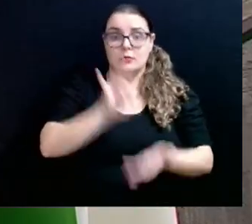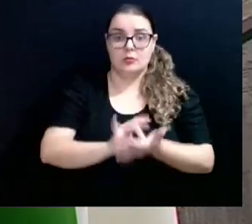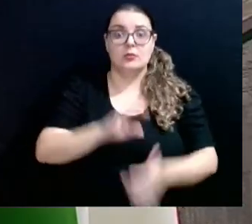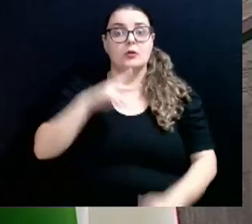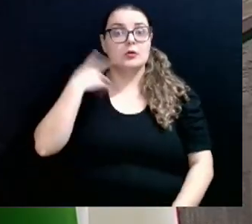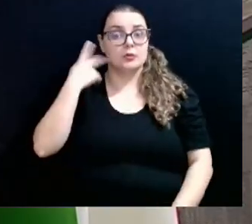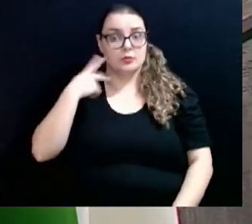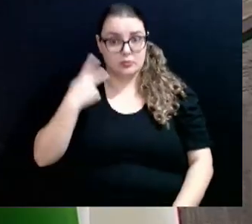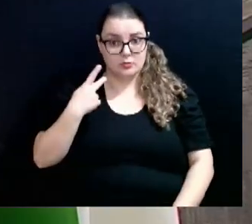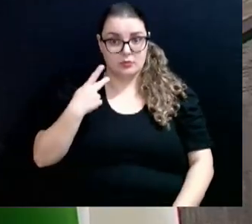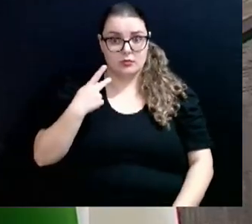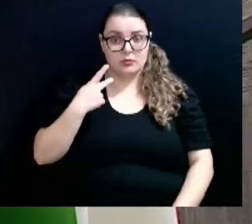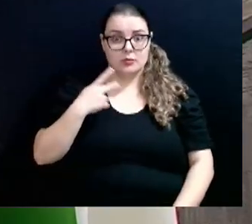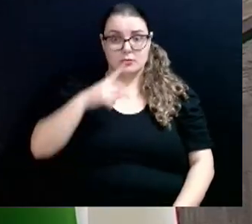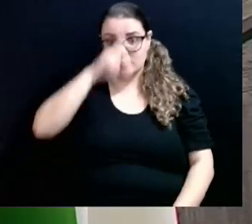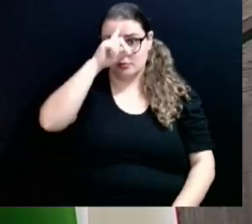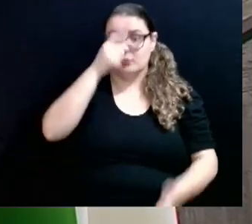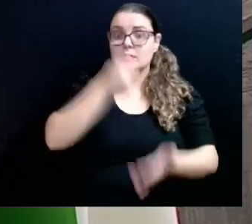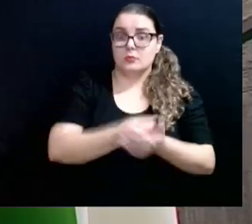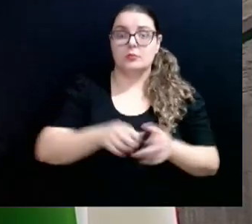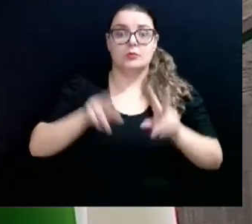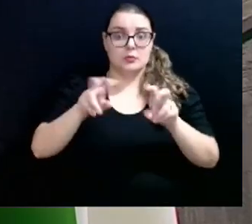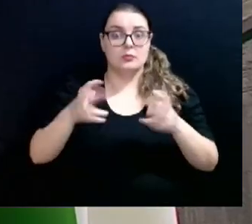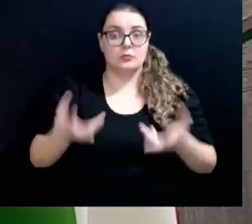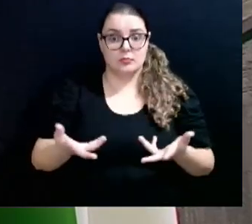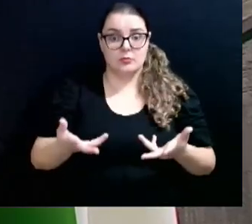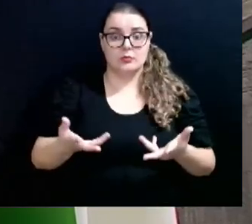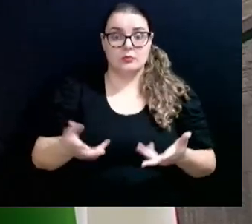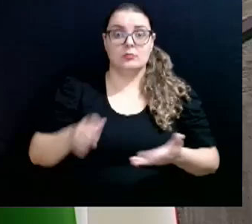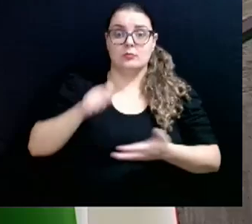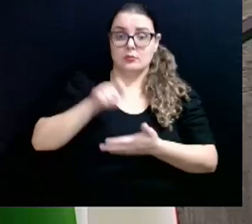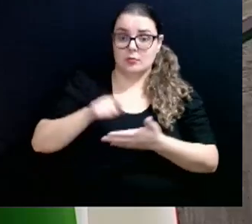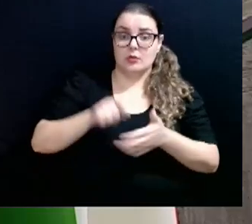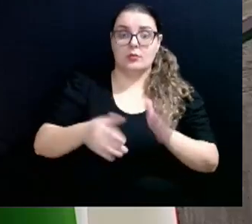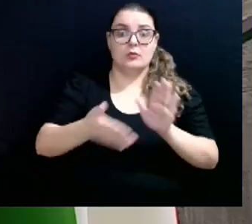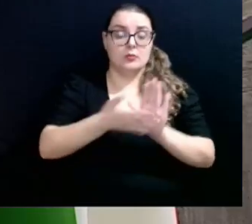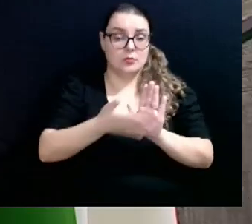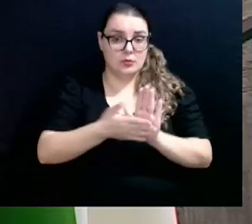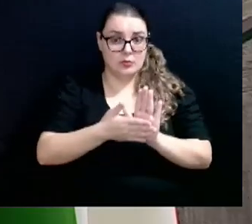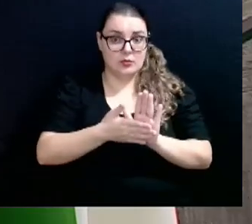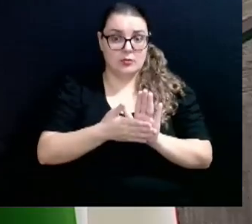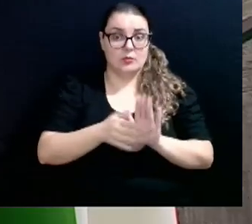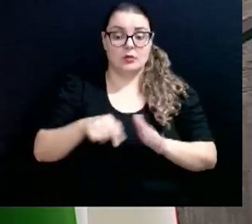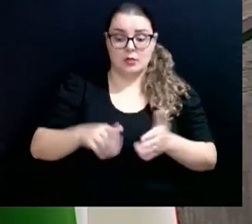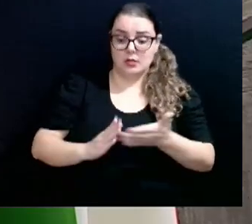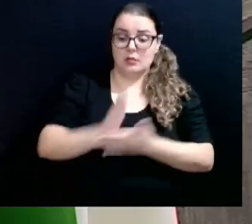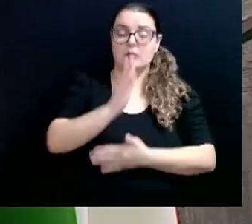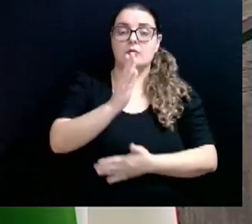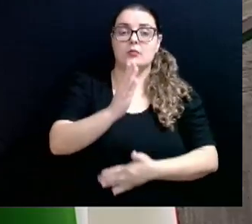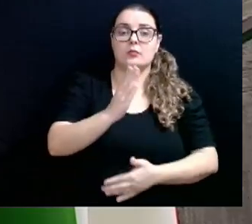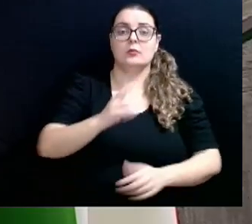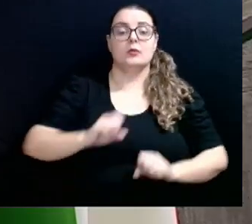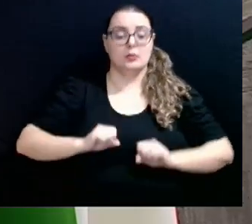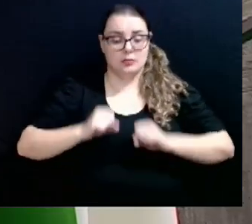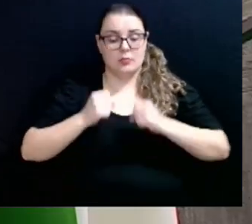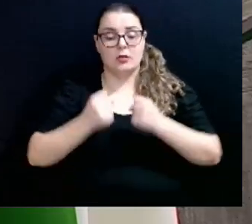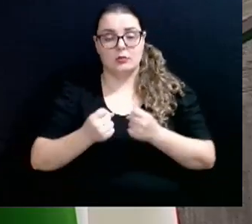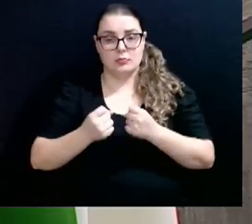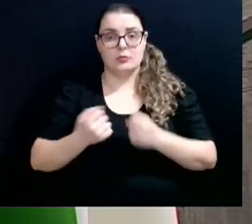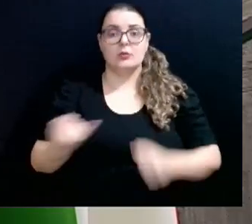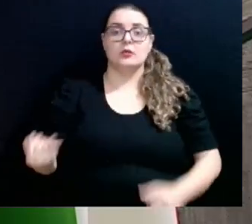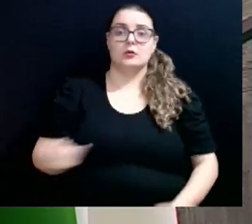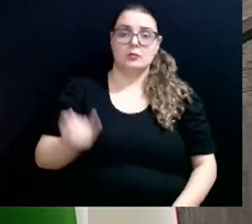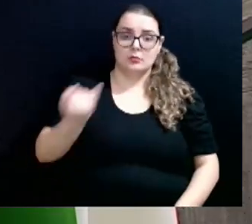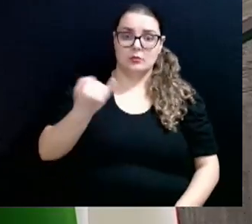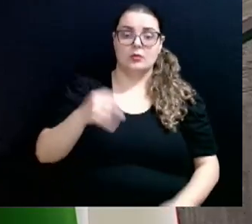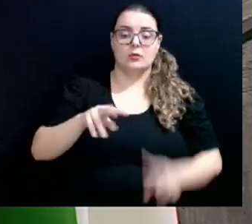sobre determinado assunto. Para o autor da proposta, essa aprovação reforça a relevância do tema e